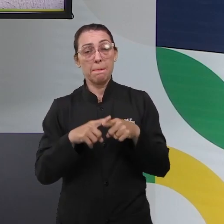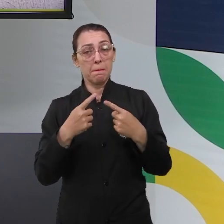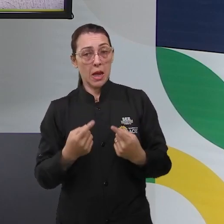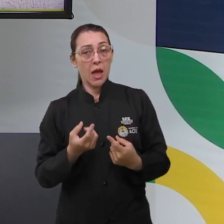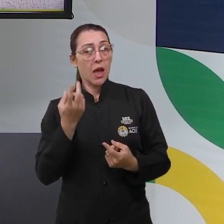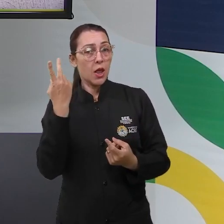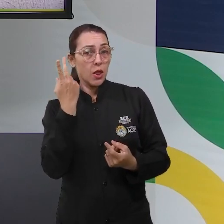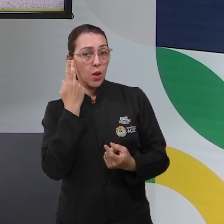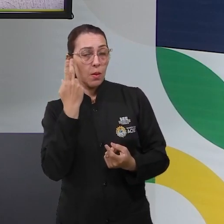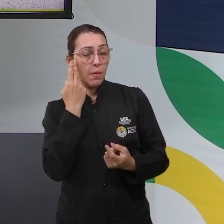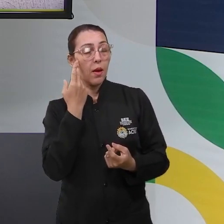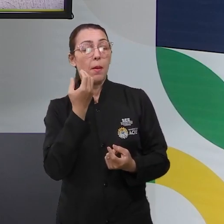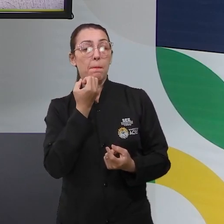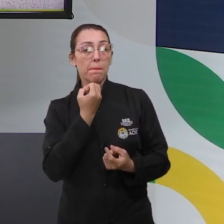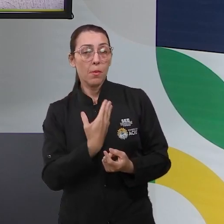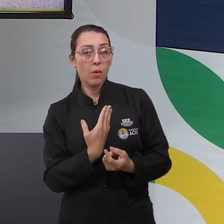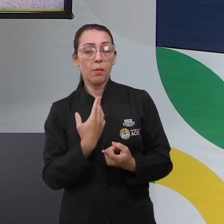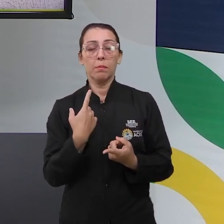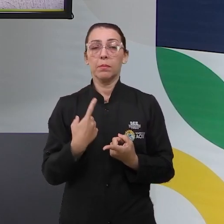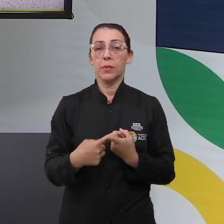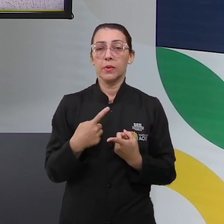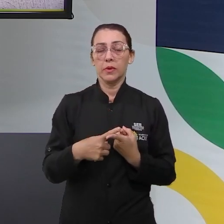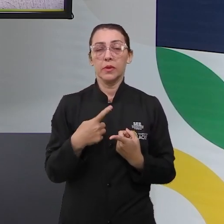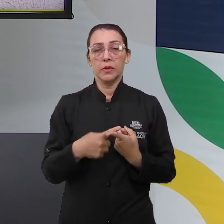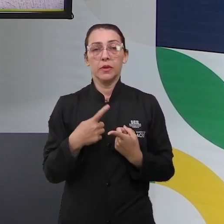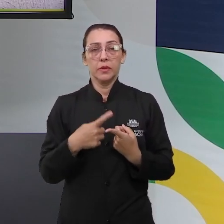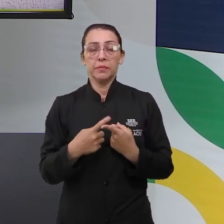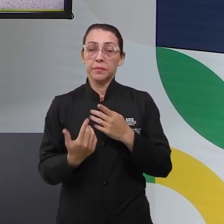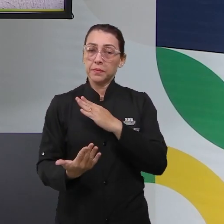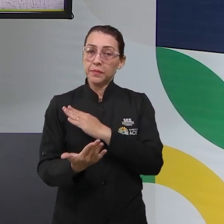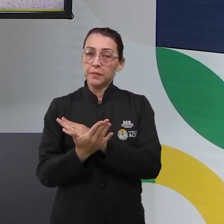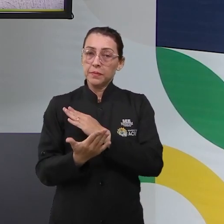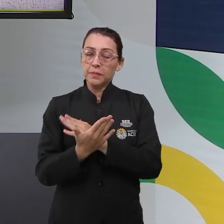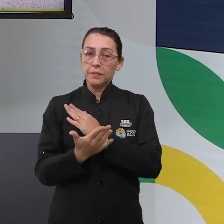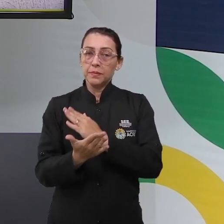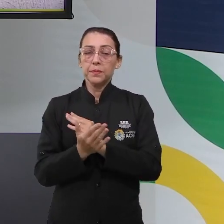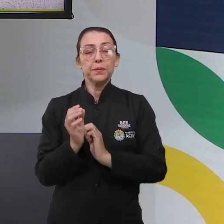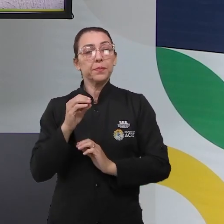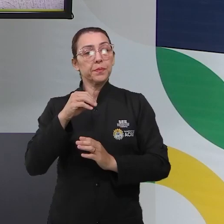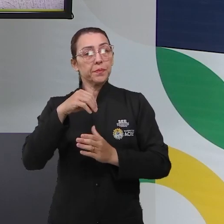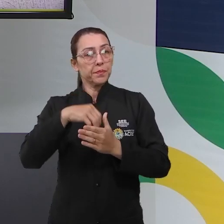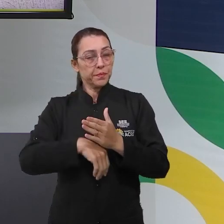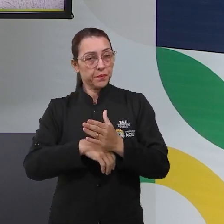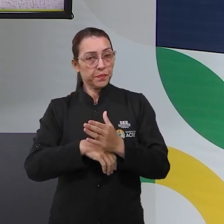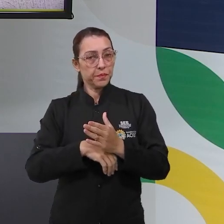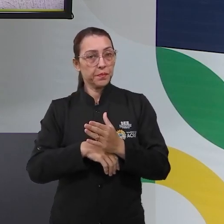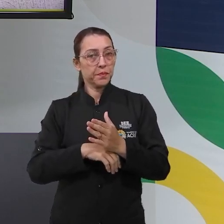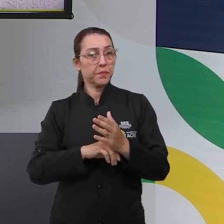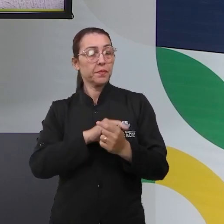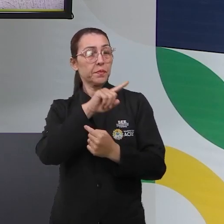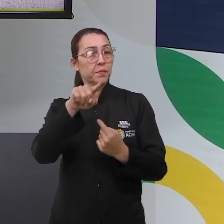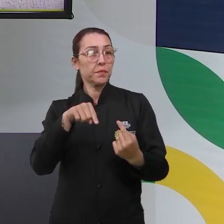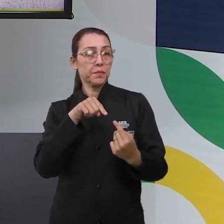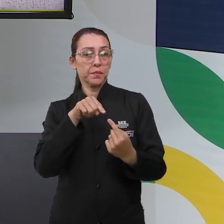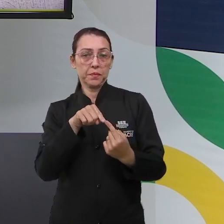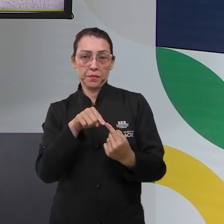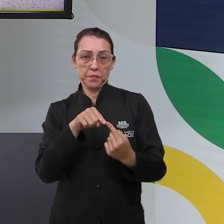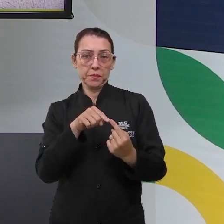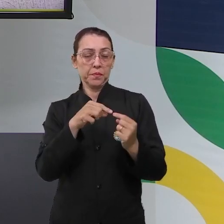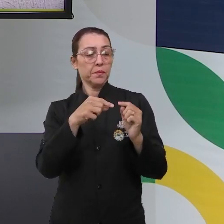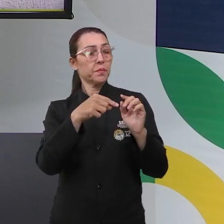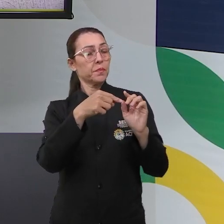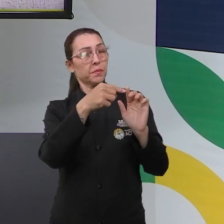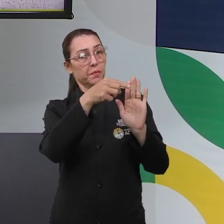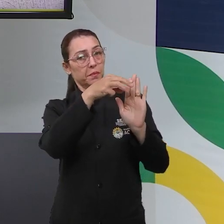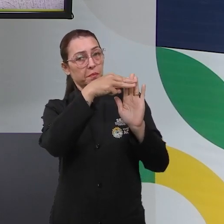saudável, ela é bem vista, porque ela nos coloca dentro de um objetivo de cumprimento de